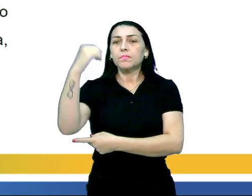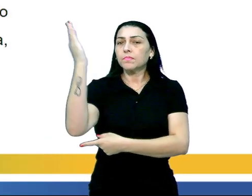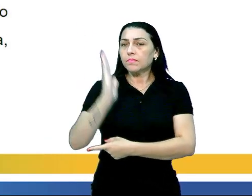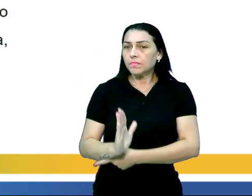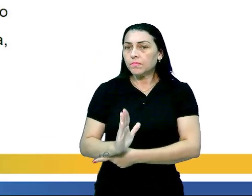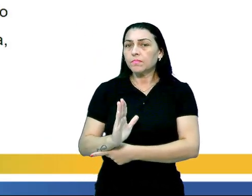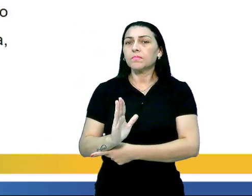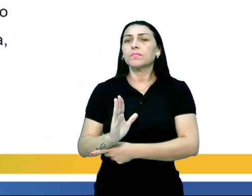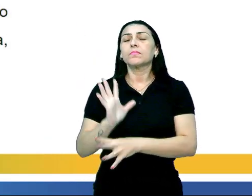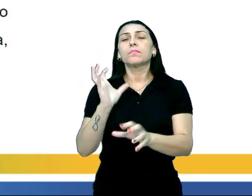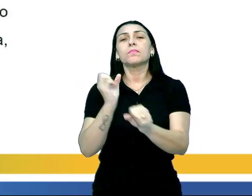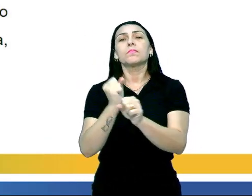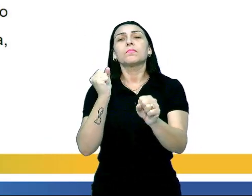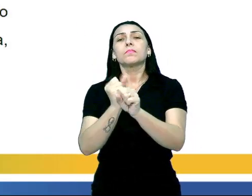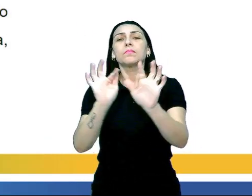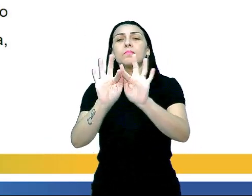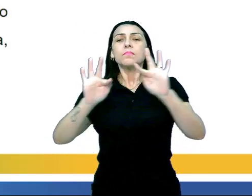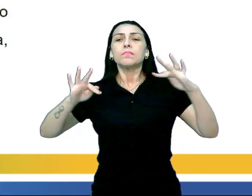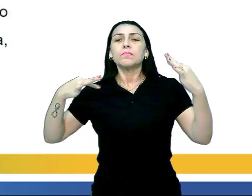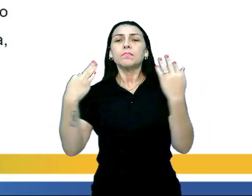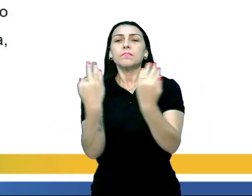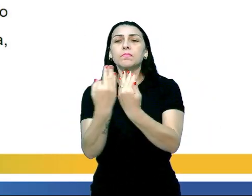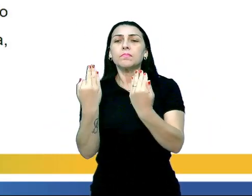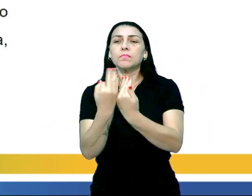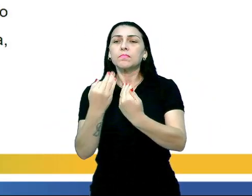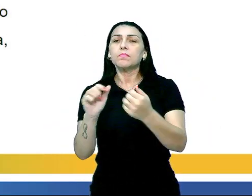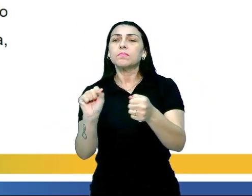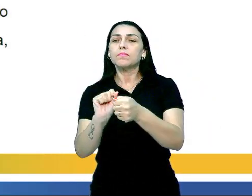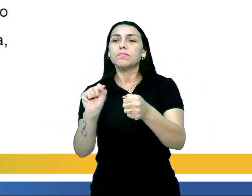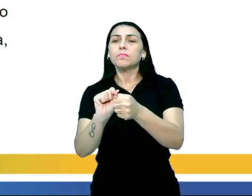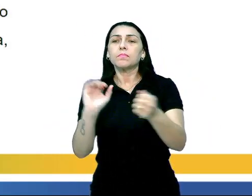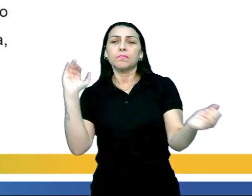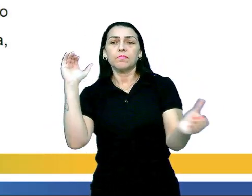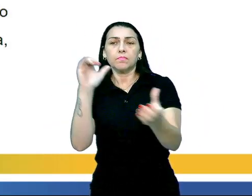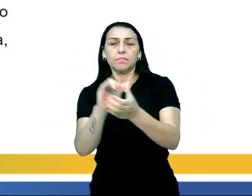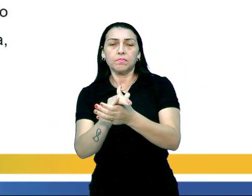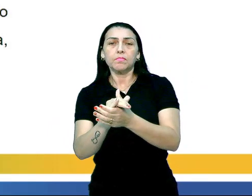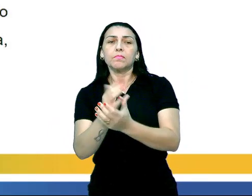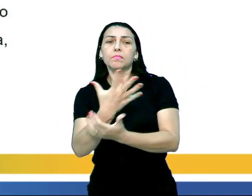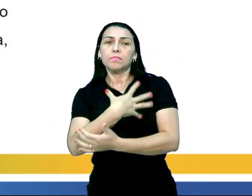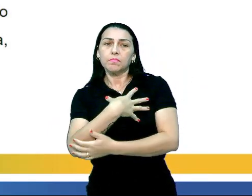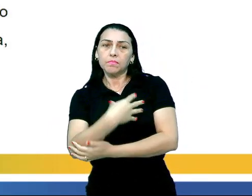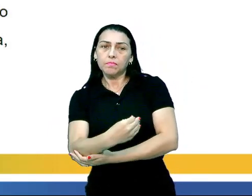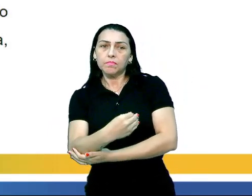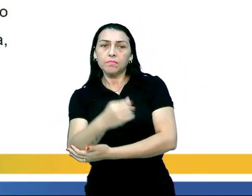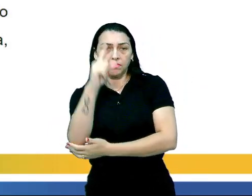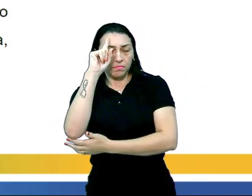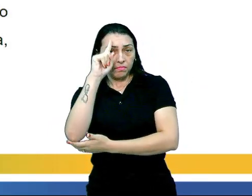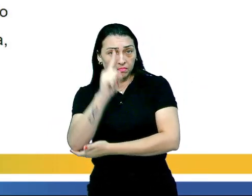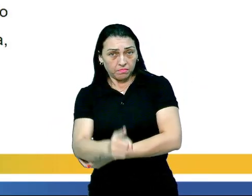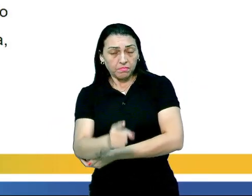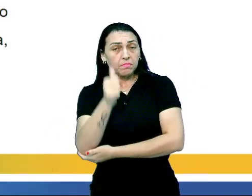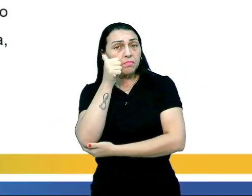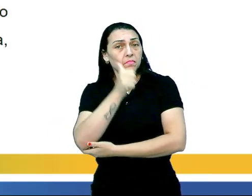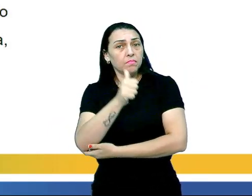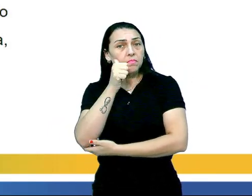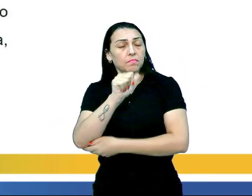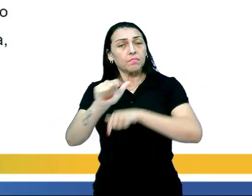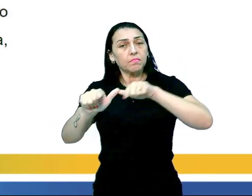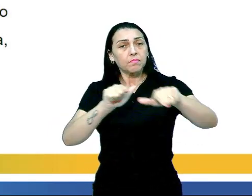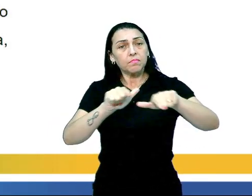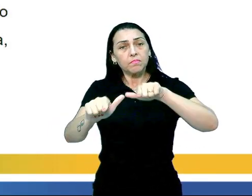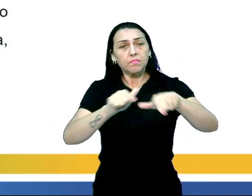filhos. No Brasil, o total de famílias formadas por casais com filhos e chefiadas